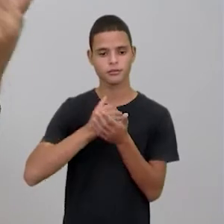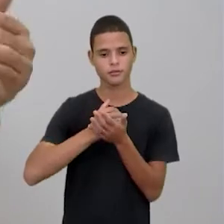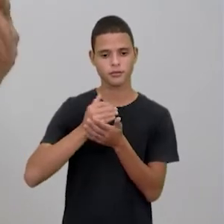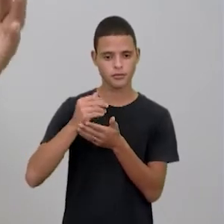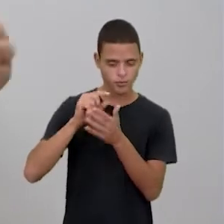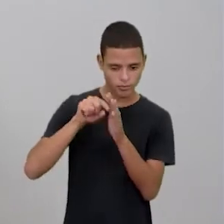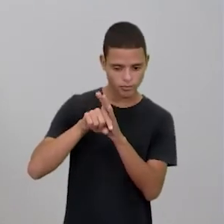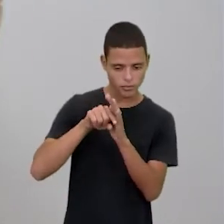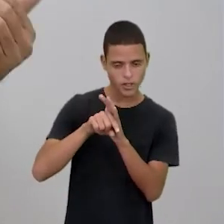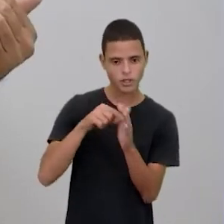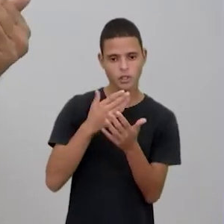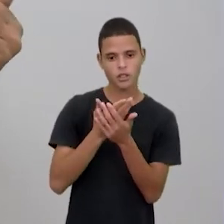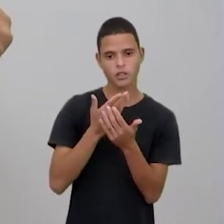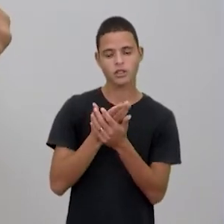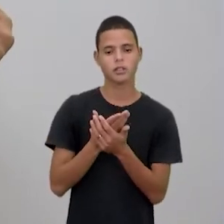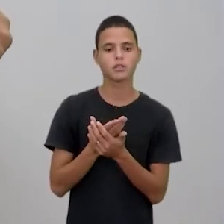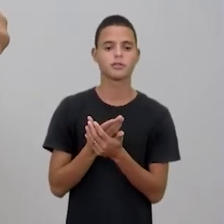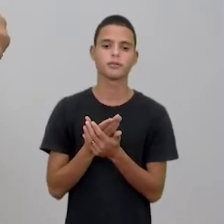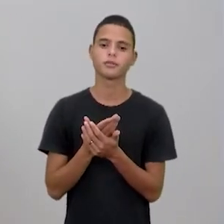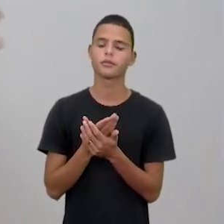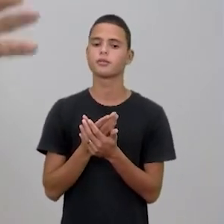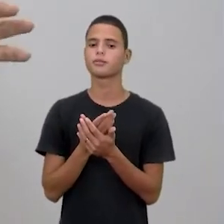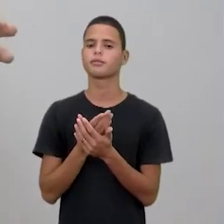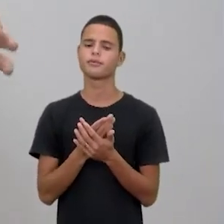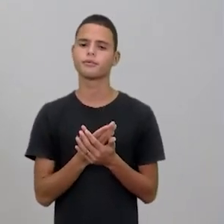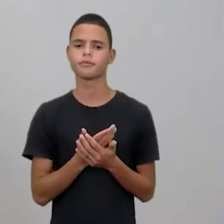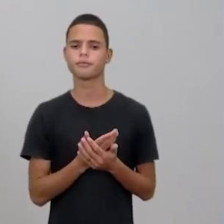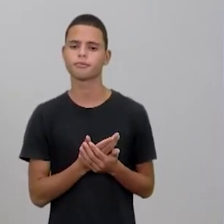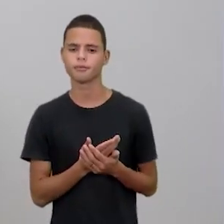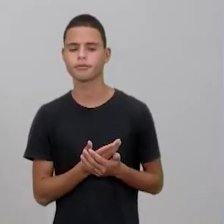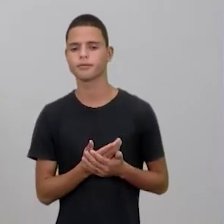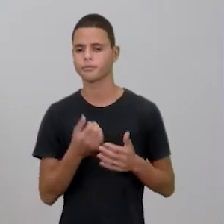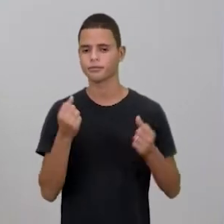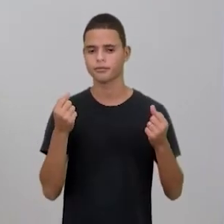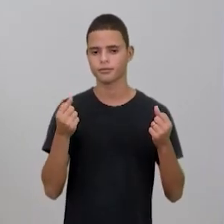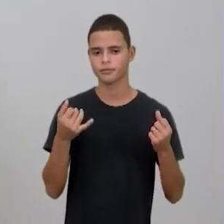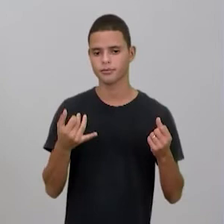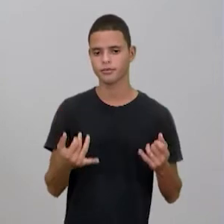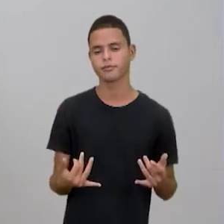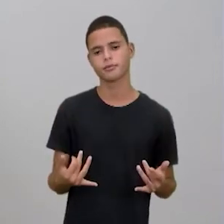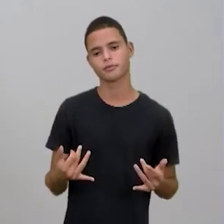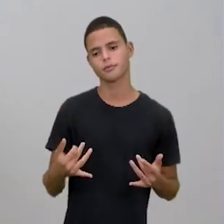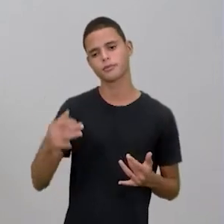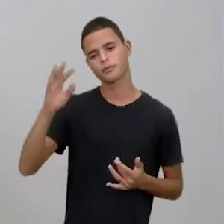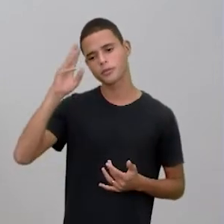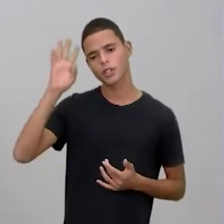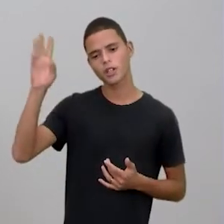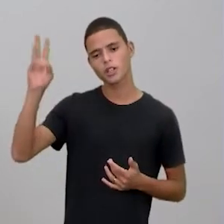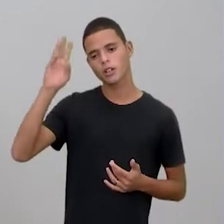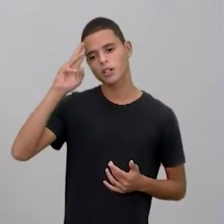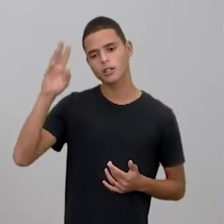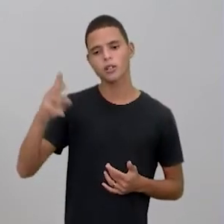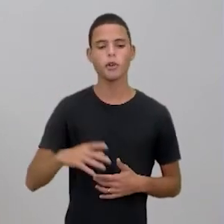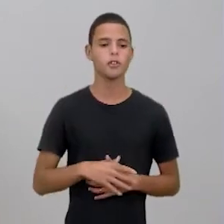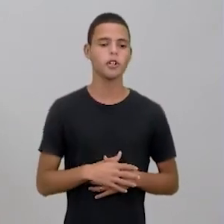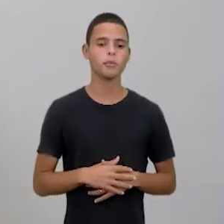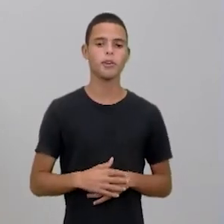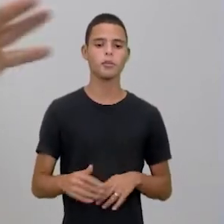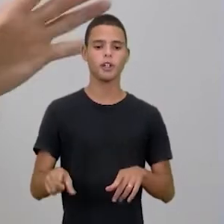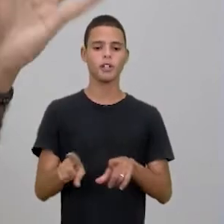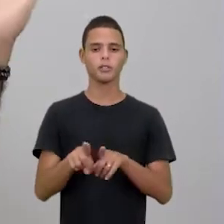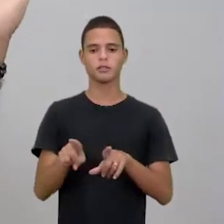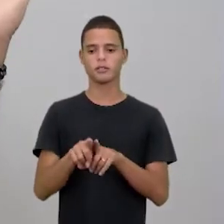maias, por exemplo. Então, você tem que garantir que os suprimentos agrícolas não sejam produzidos de forma predatória.